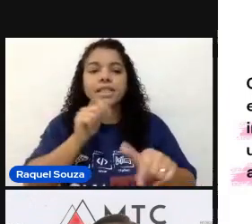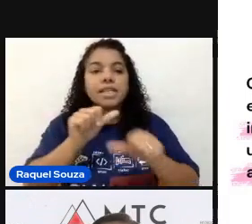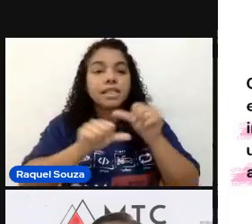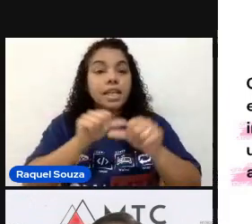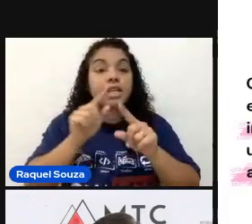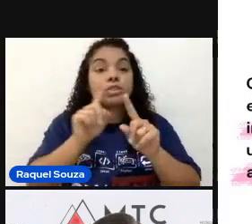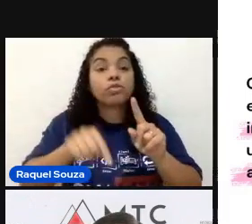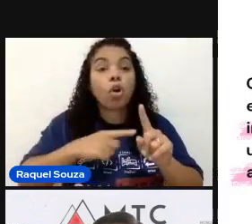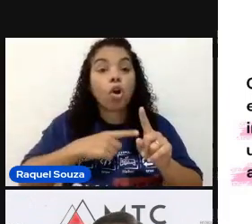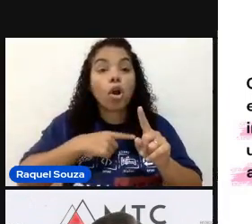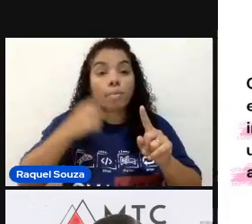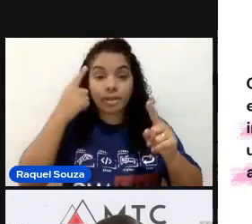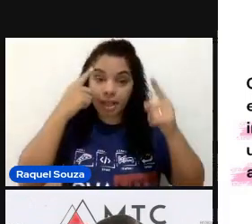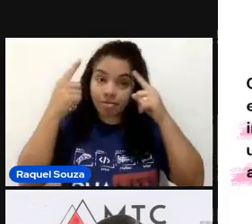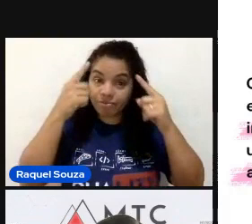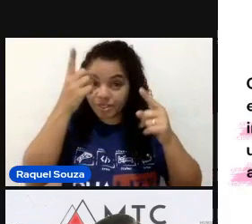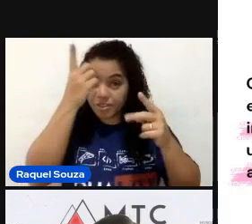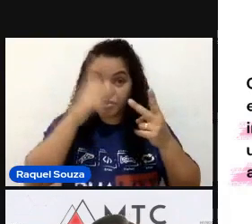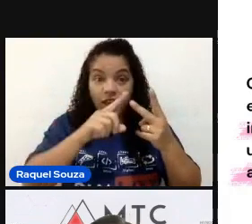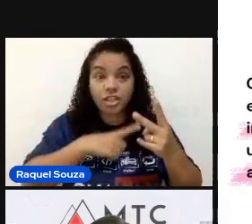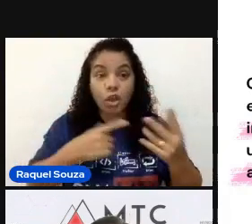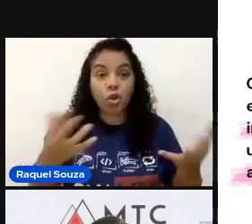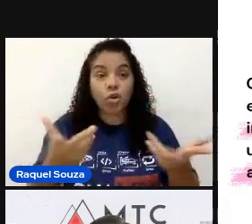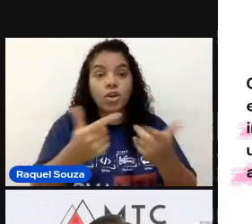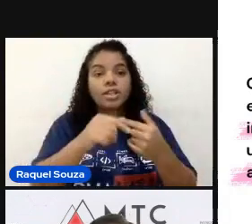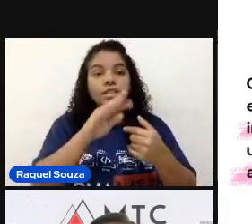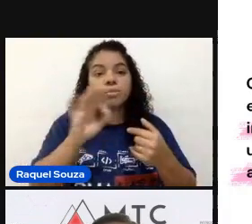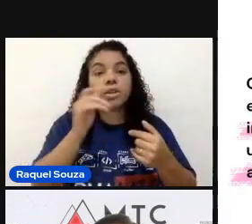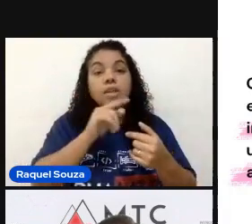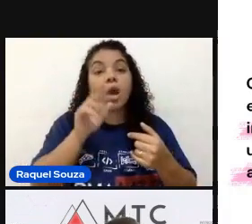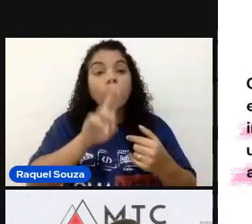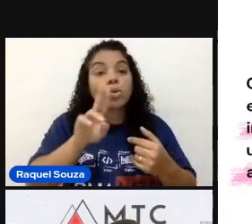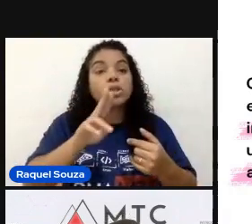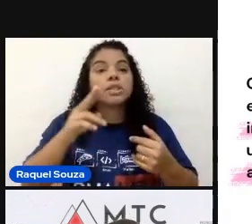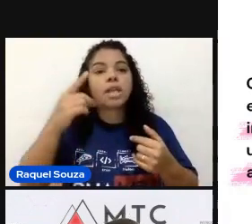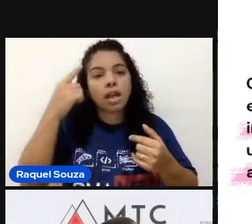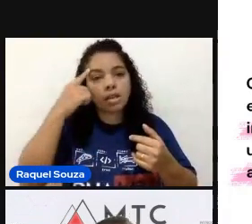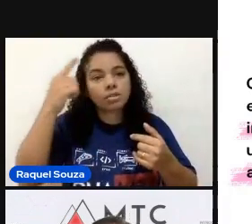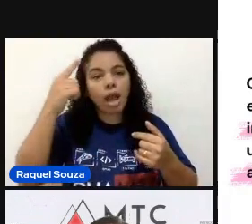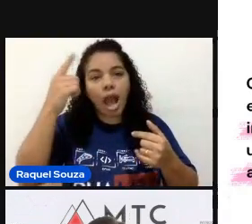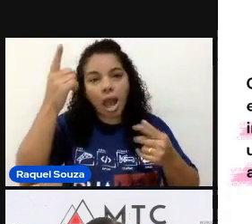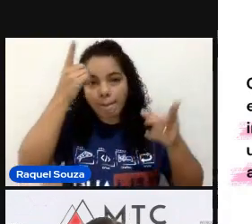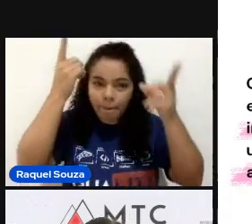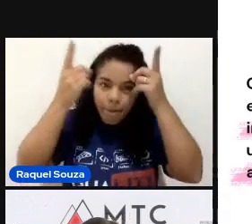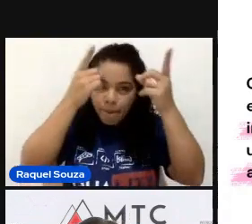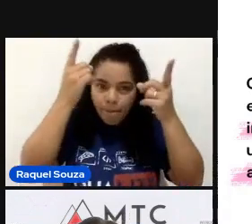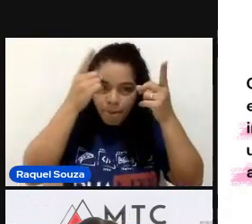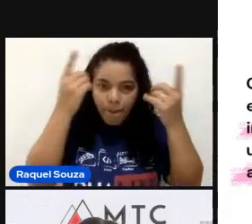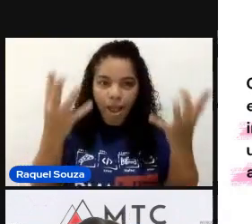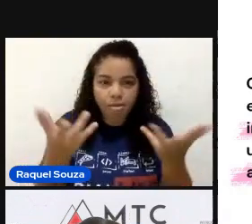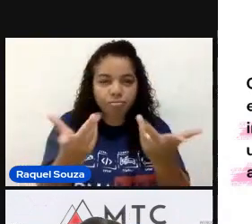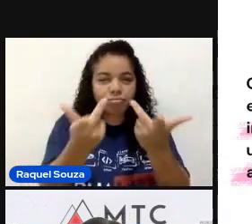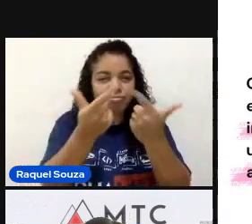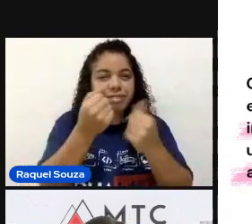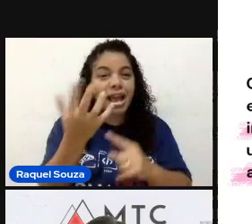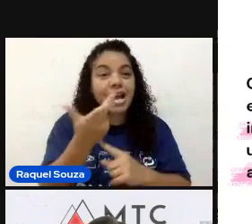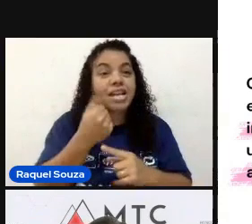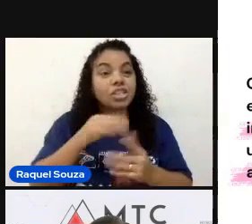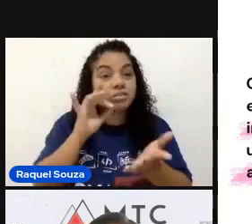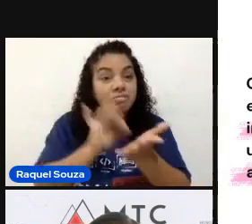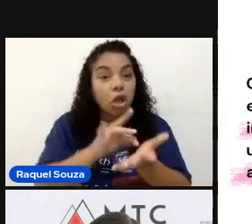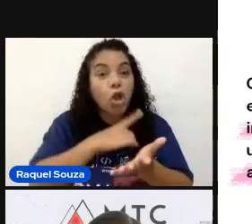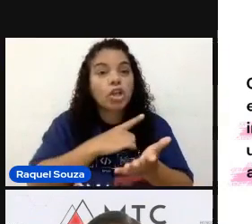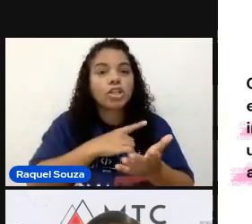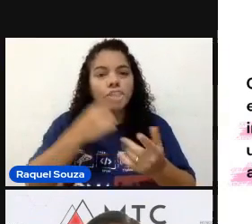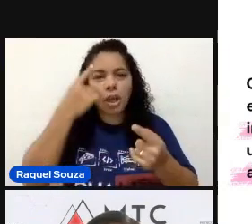em inventores excepcionais, utilizando sua criatividade artísticas, originais e criativas. Aí